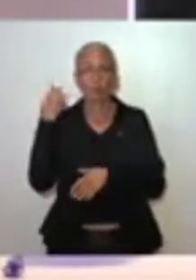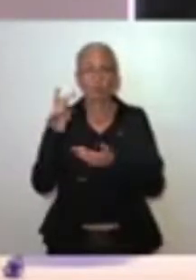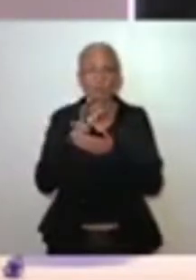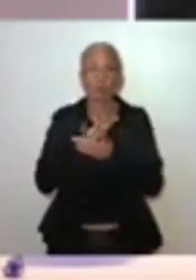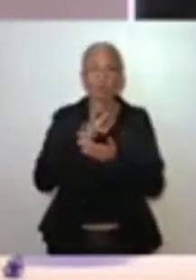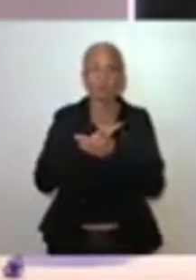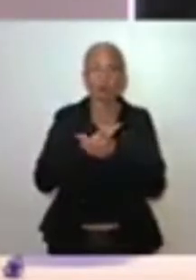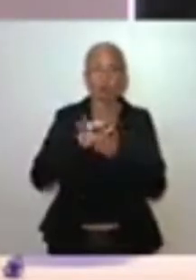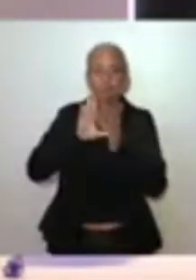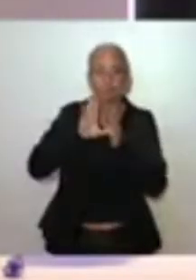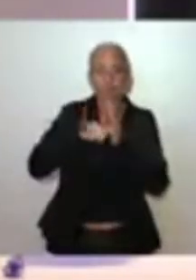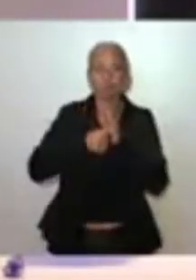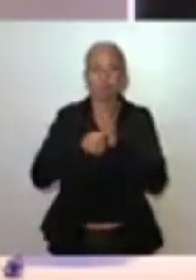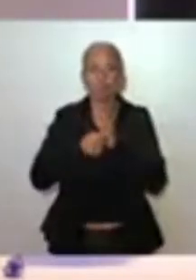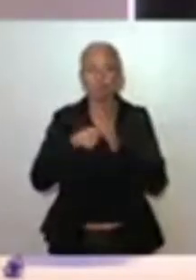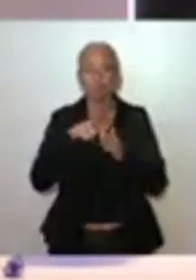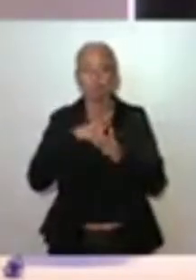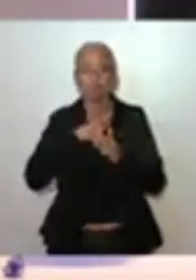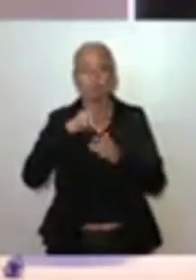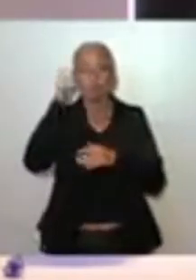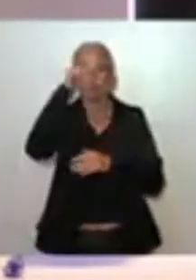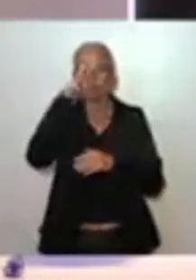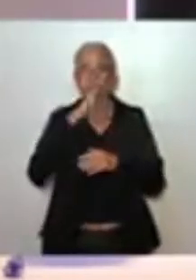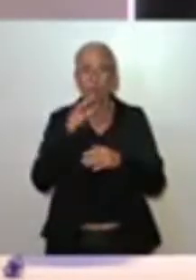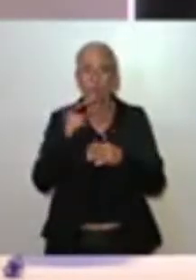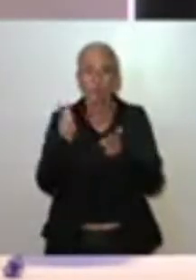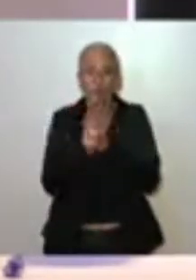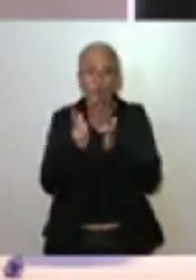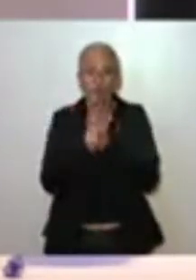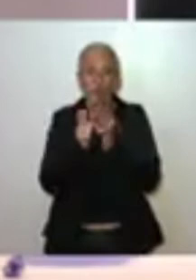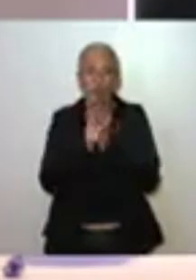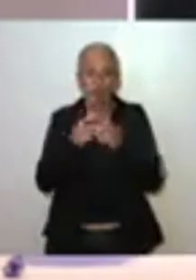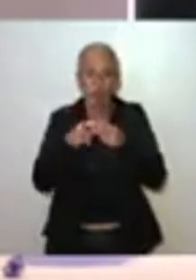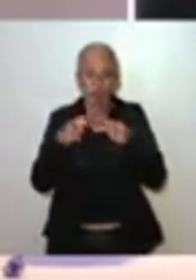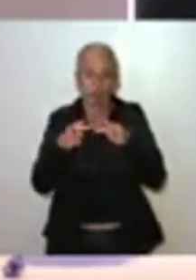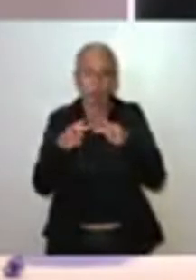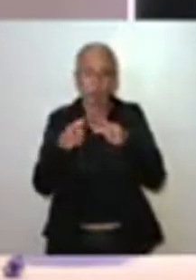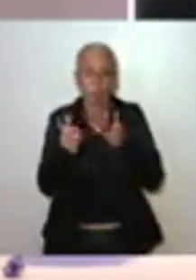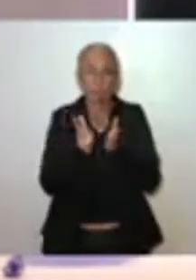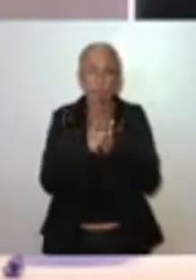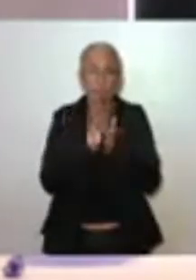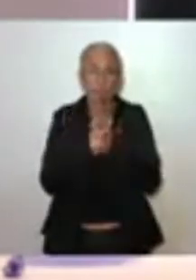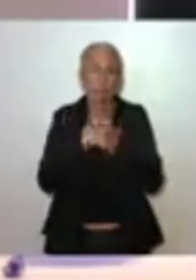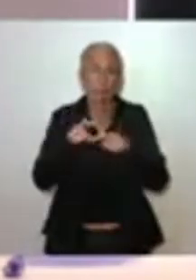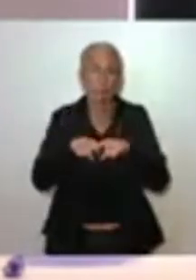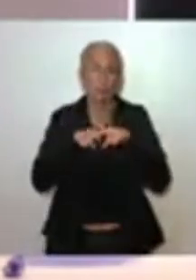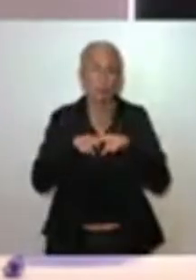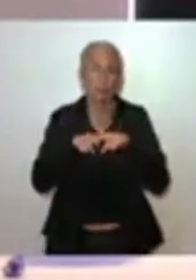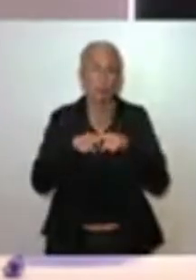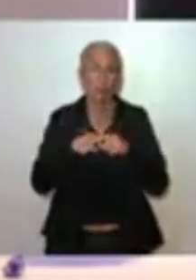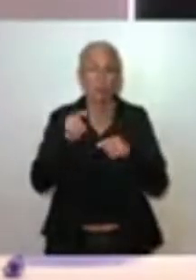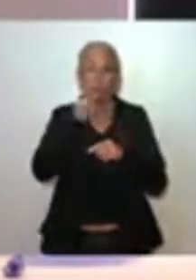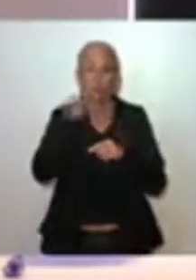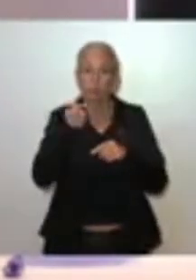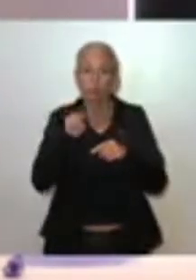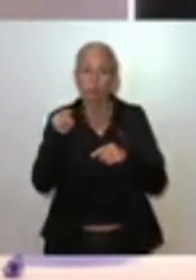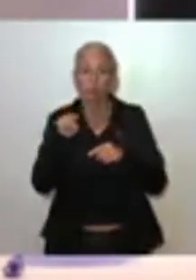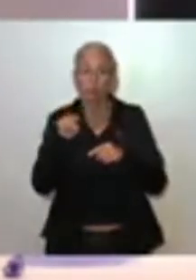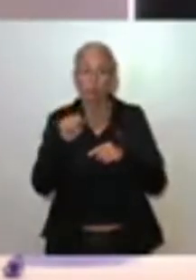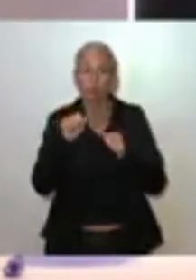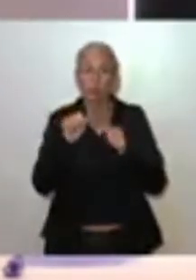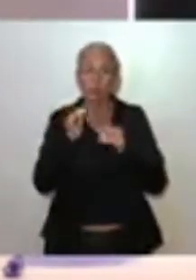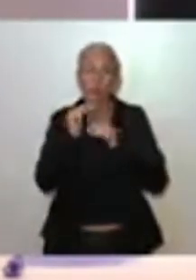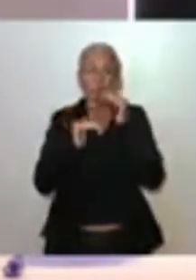que sempre houve no Brasil com as cédulas de papel e portanto as urnas eletrônicas foram